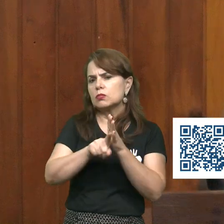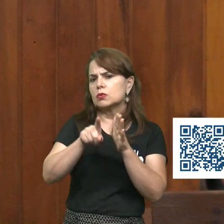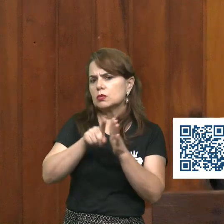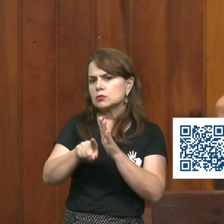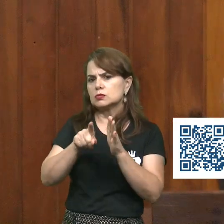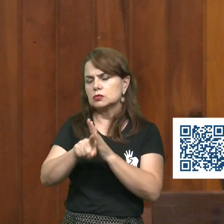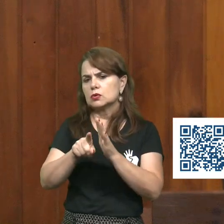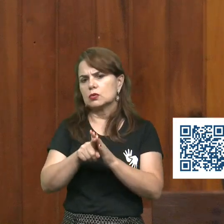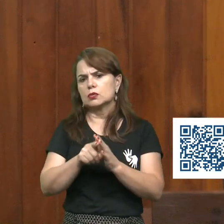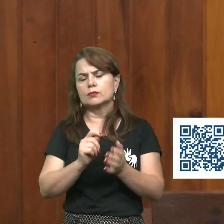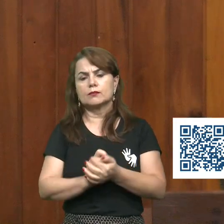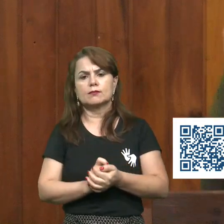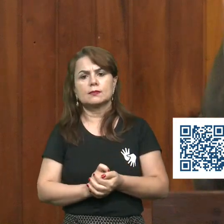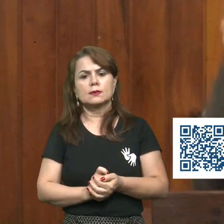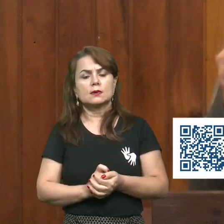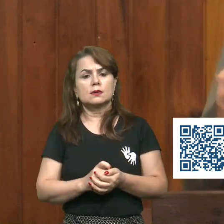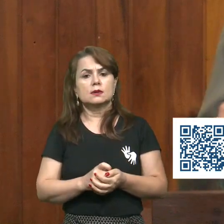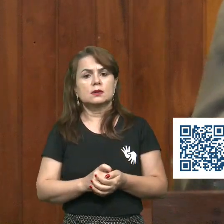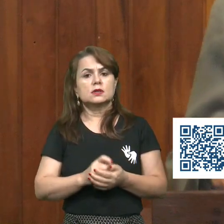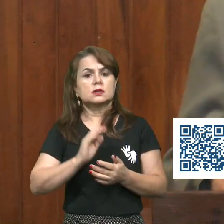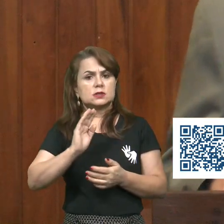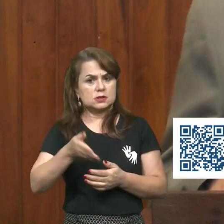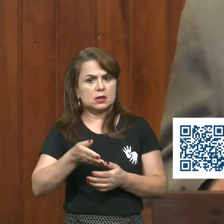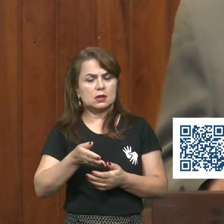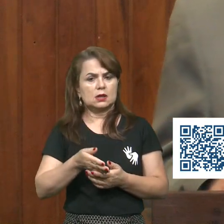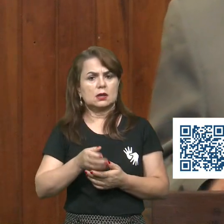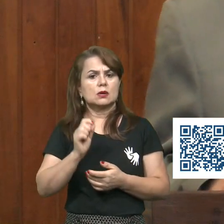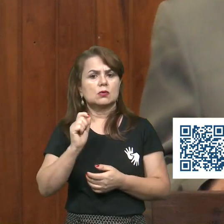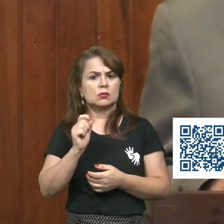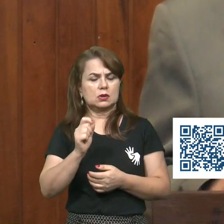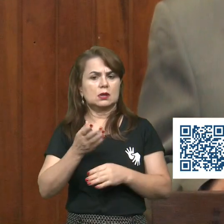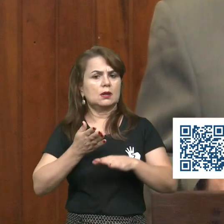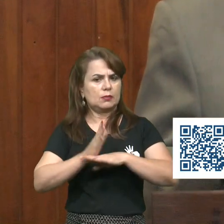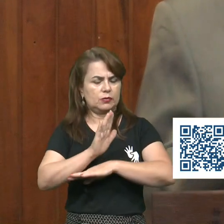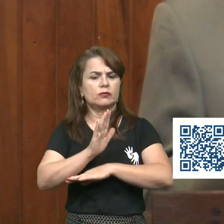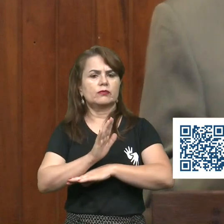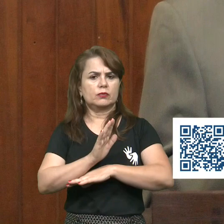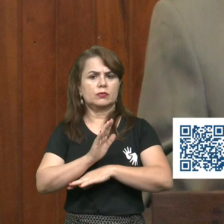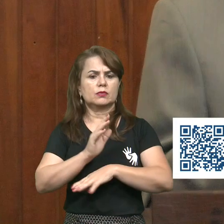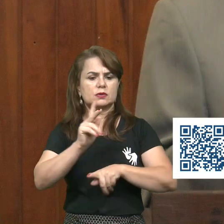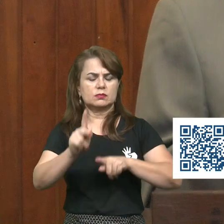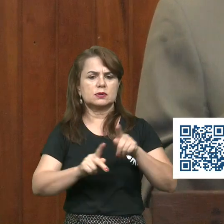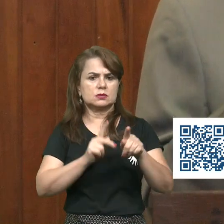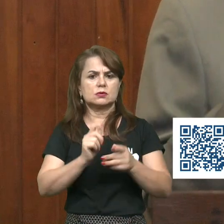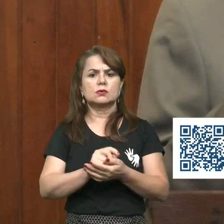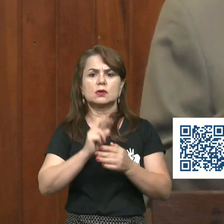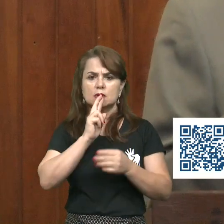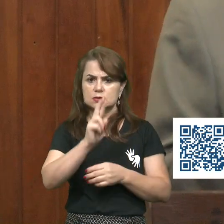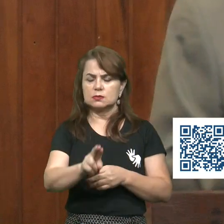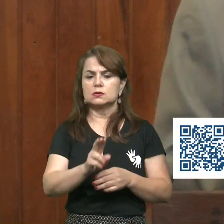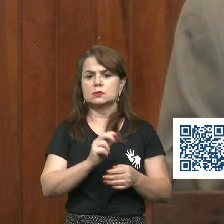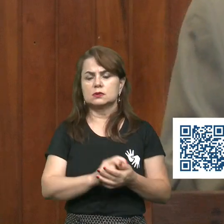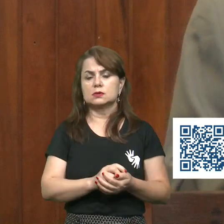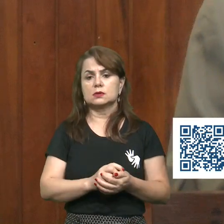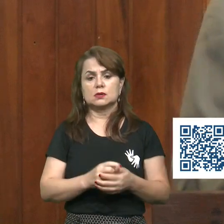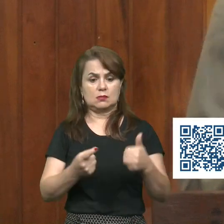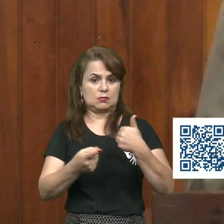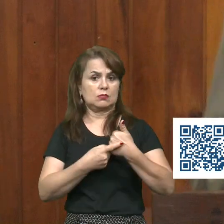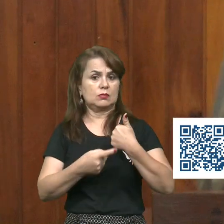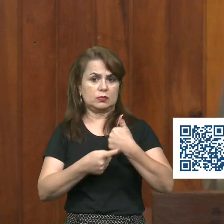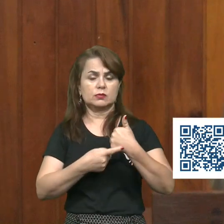médico, houve importante aumento na aprovação. O índice de a